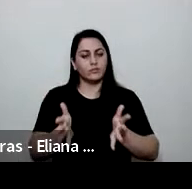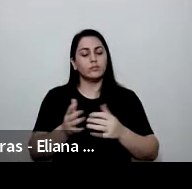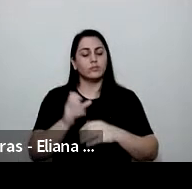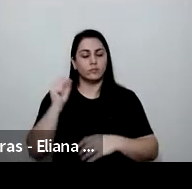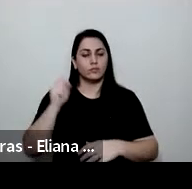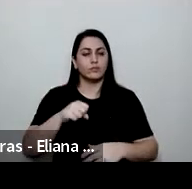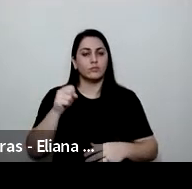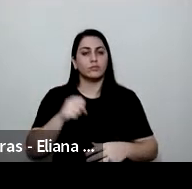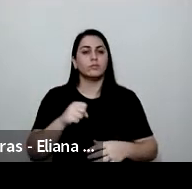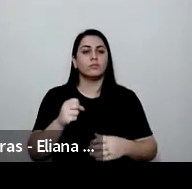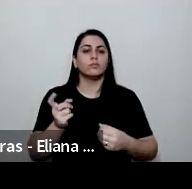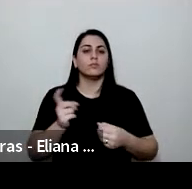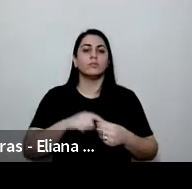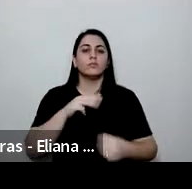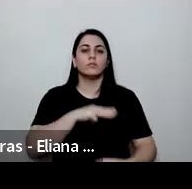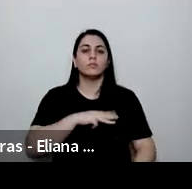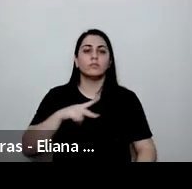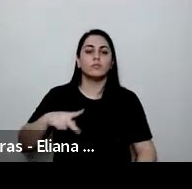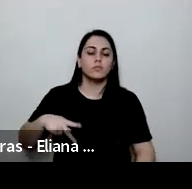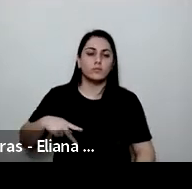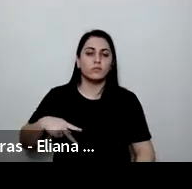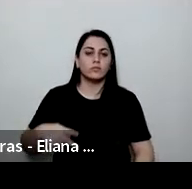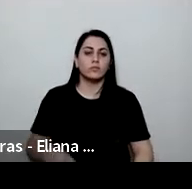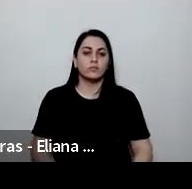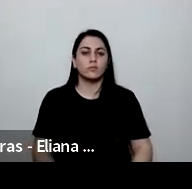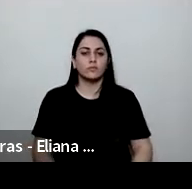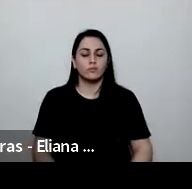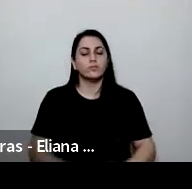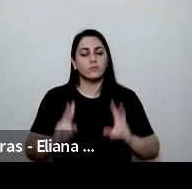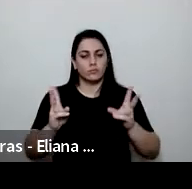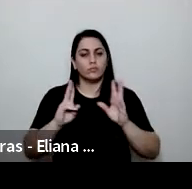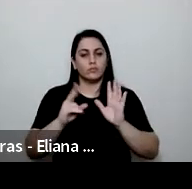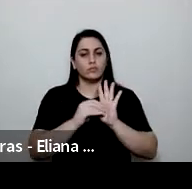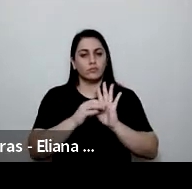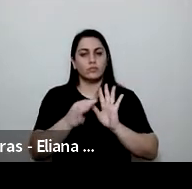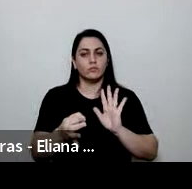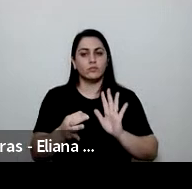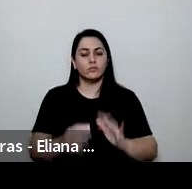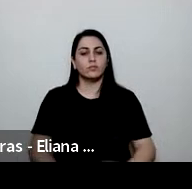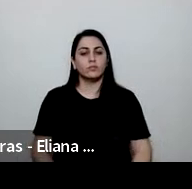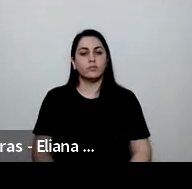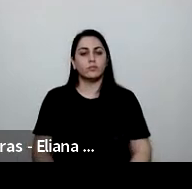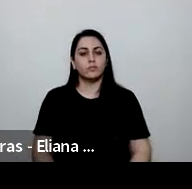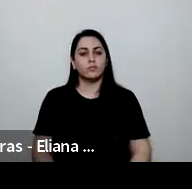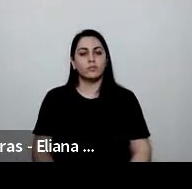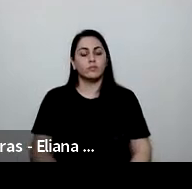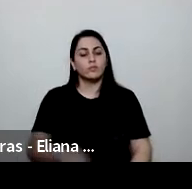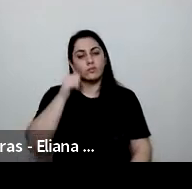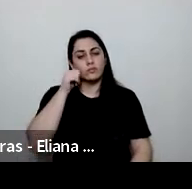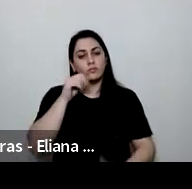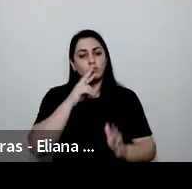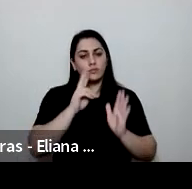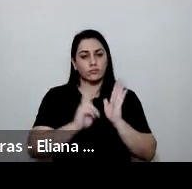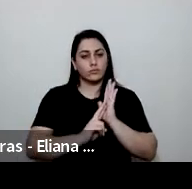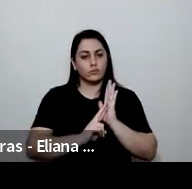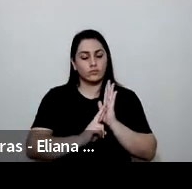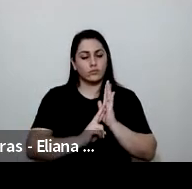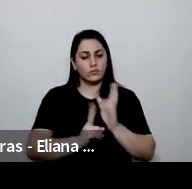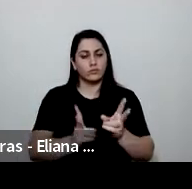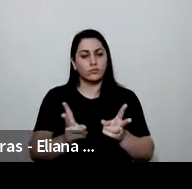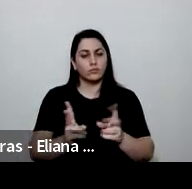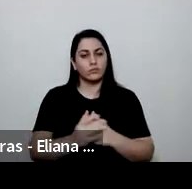preferido de Ministério Público eleitoral motivo para os representantes eu vou para a palavra a senhora relatora